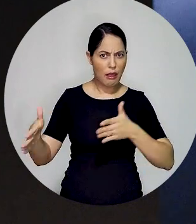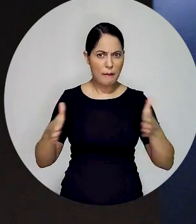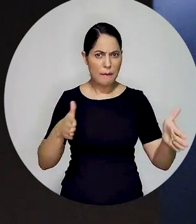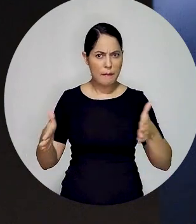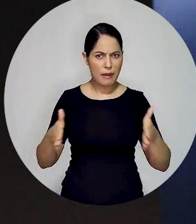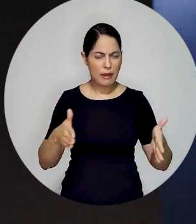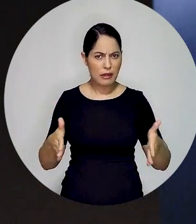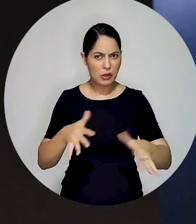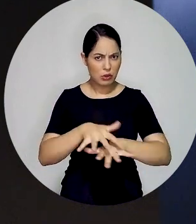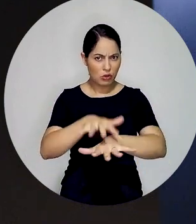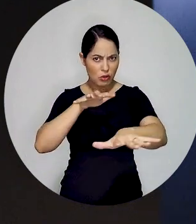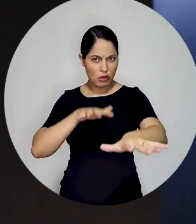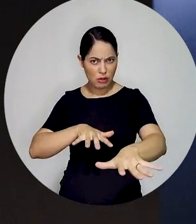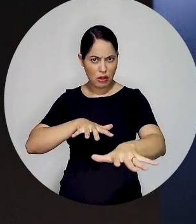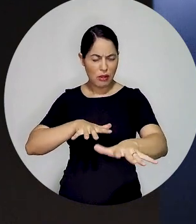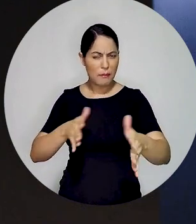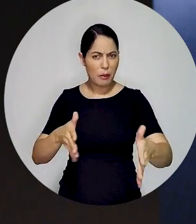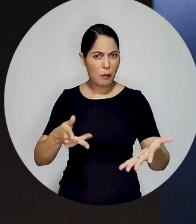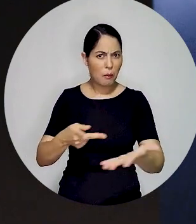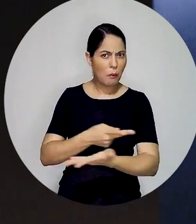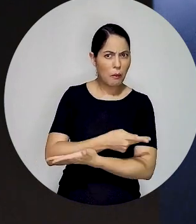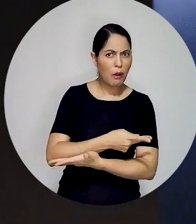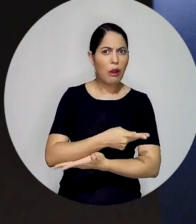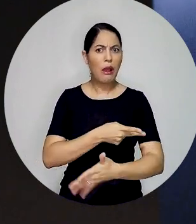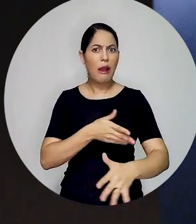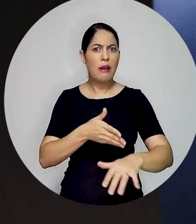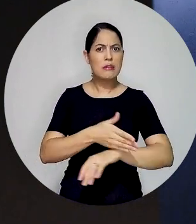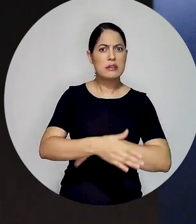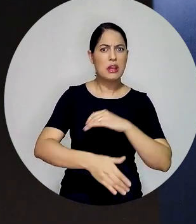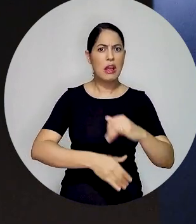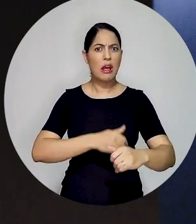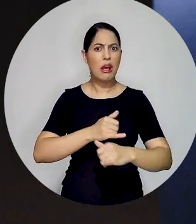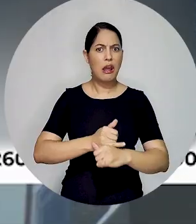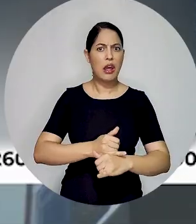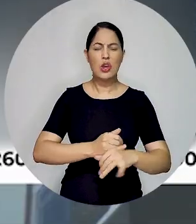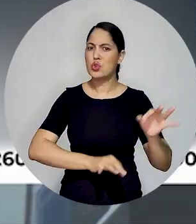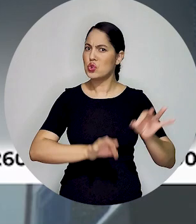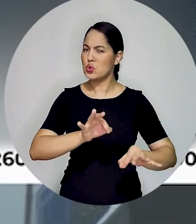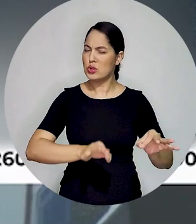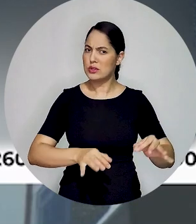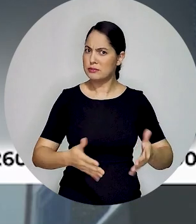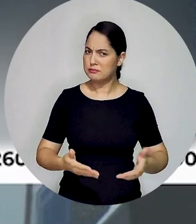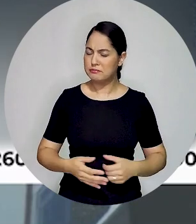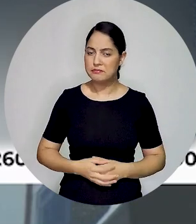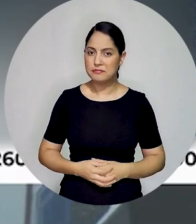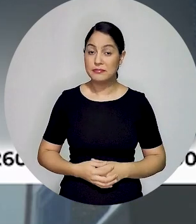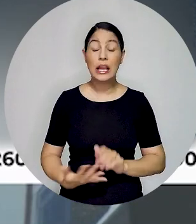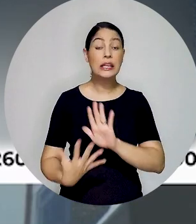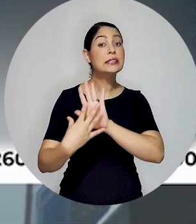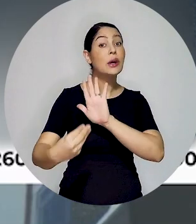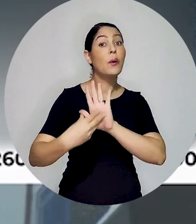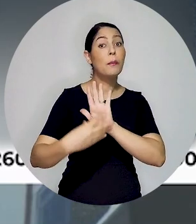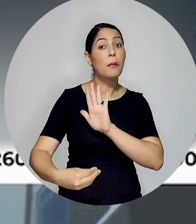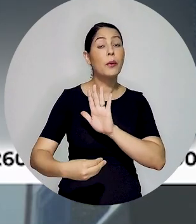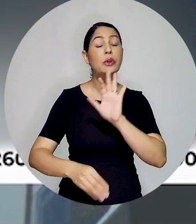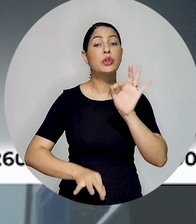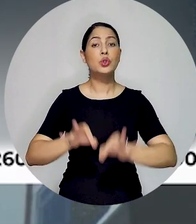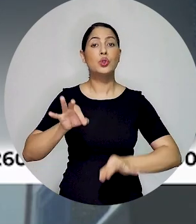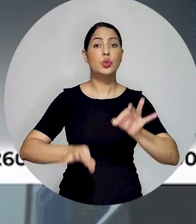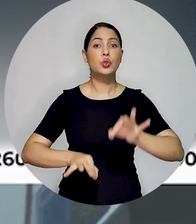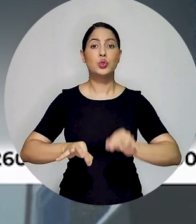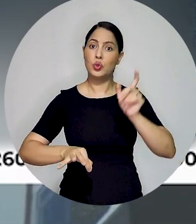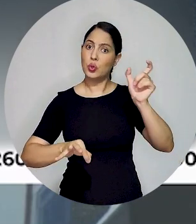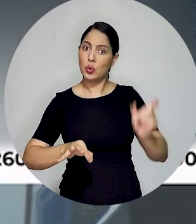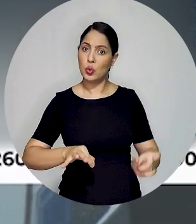da Covid-19 e a ampliação do acesso à justiça no país. O modelo do juízo 100%